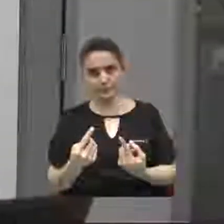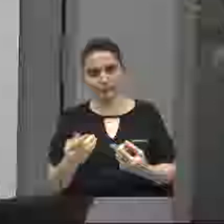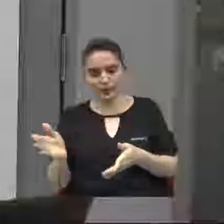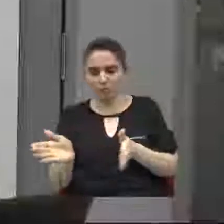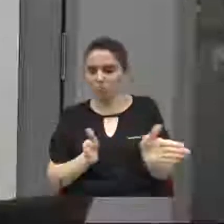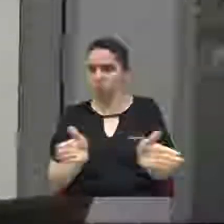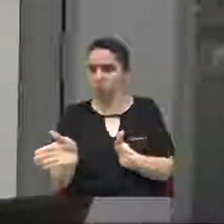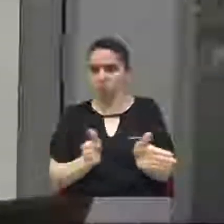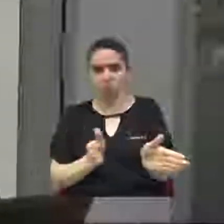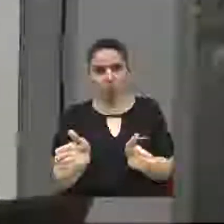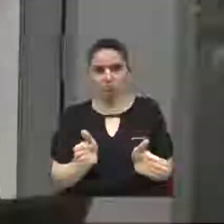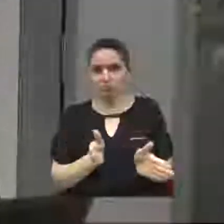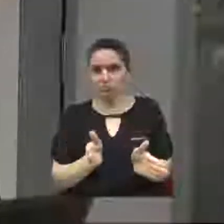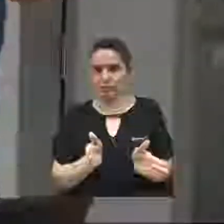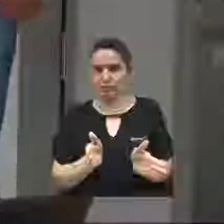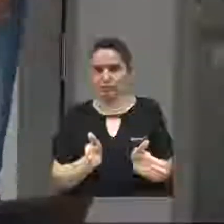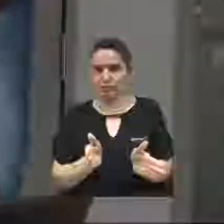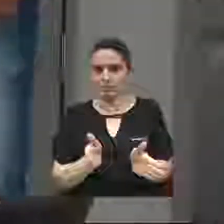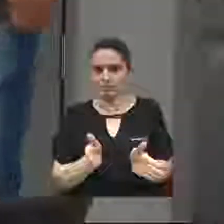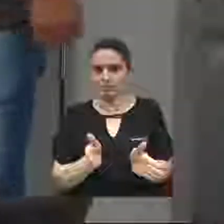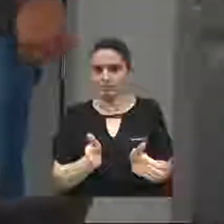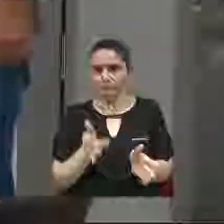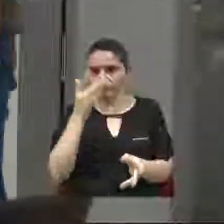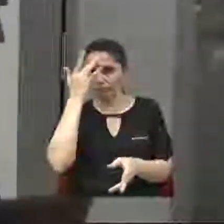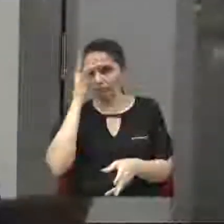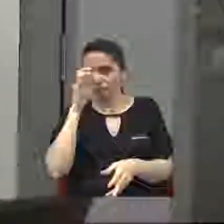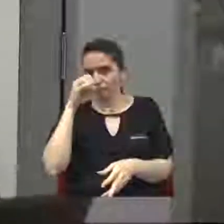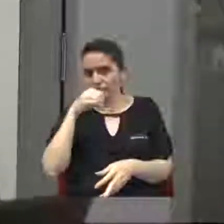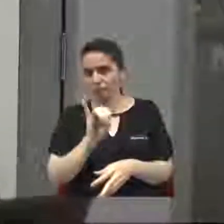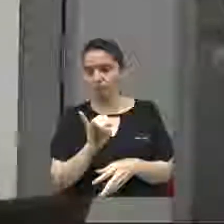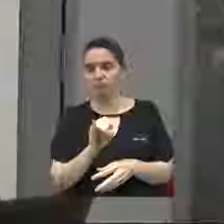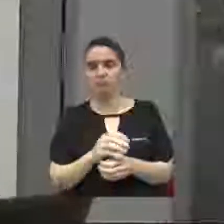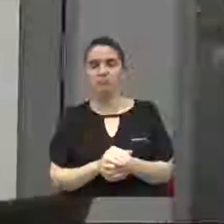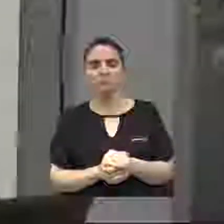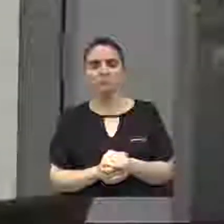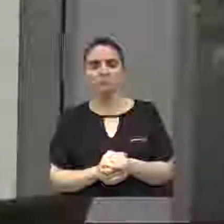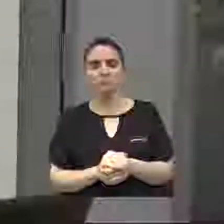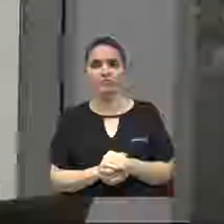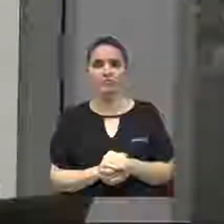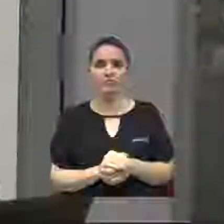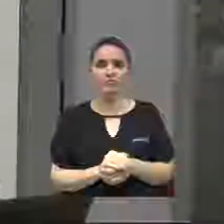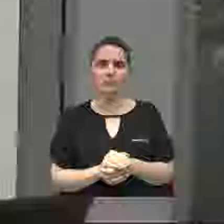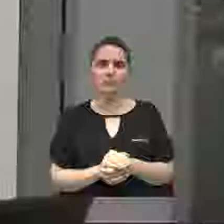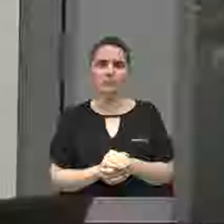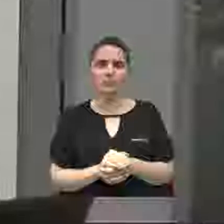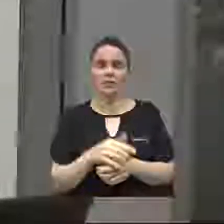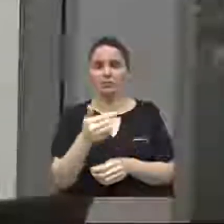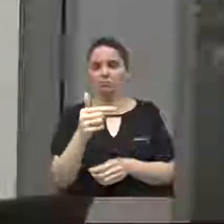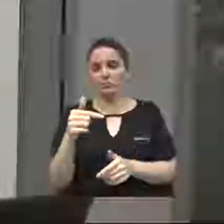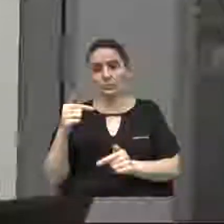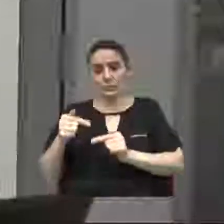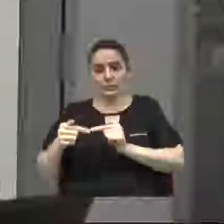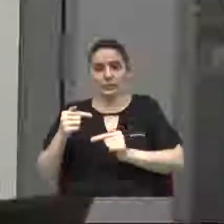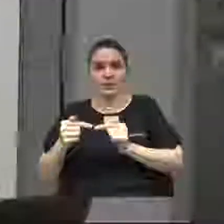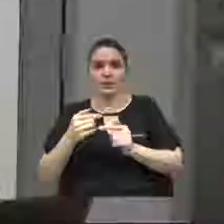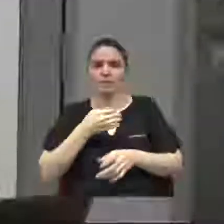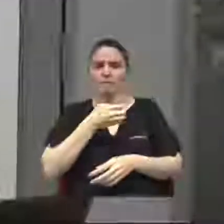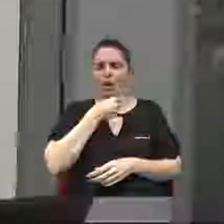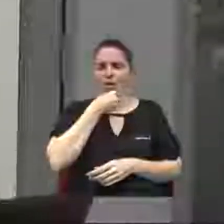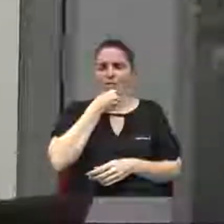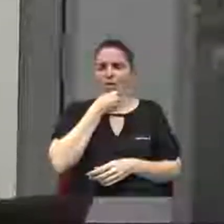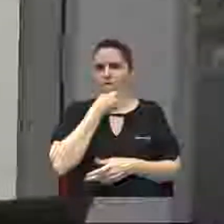a compreensão, eu não sei se isso não reverte em expressividade para discursos eleitoreiros, eu não sei se